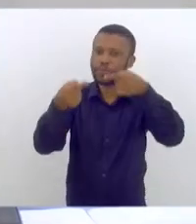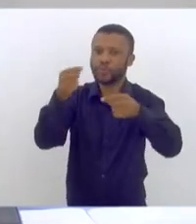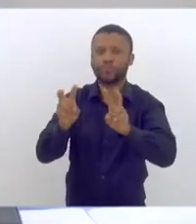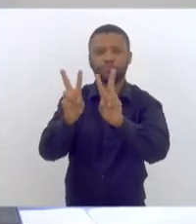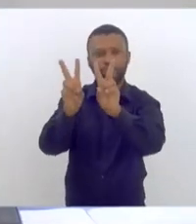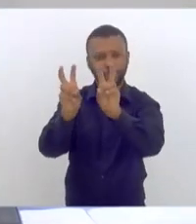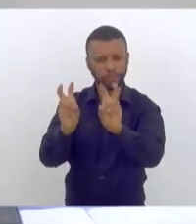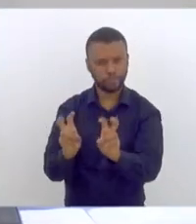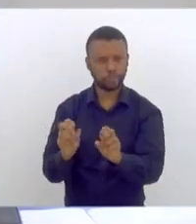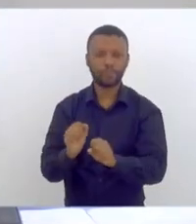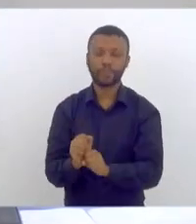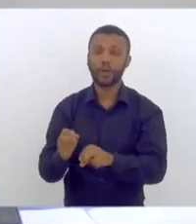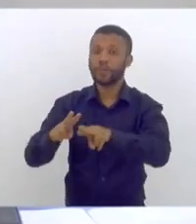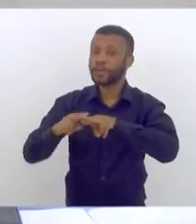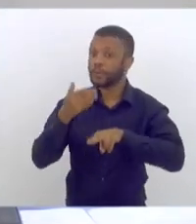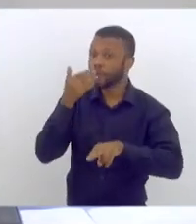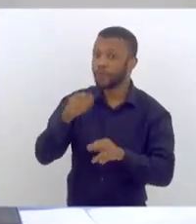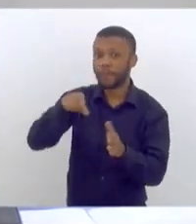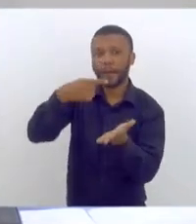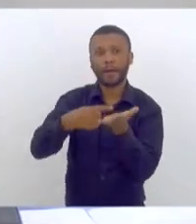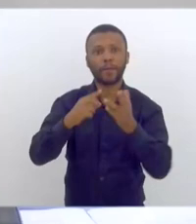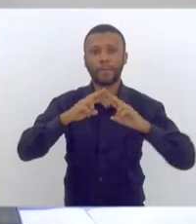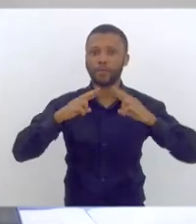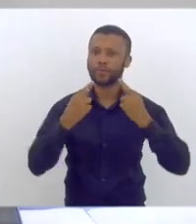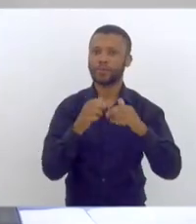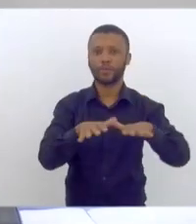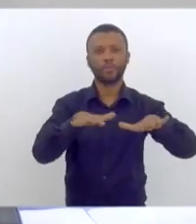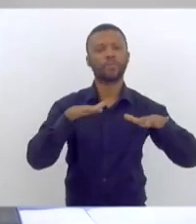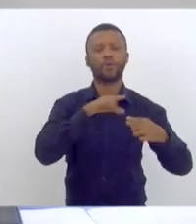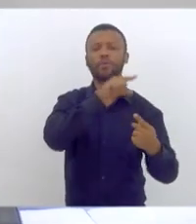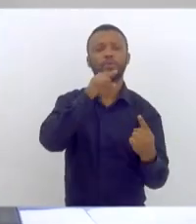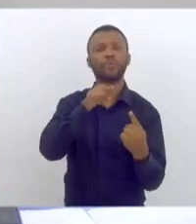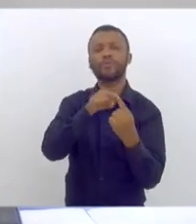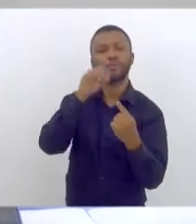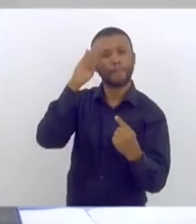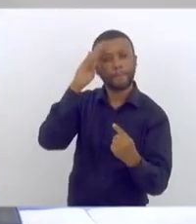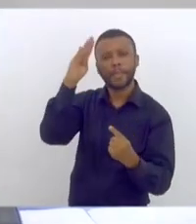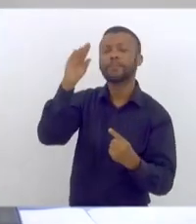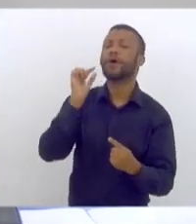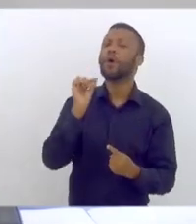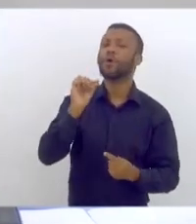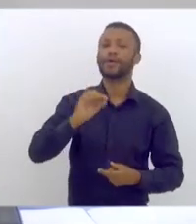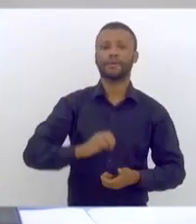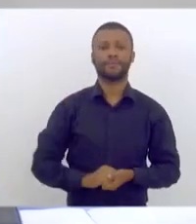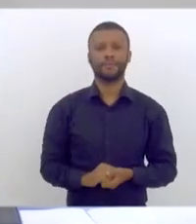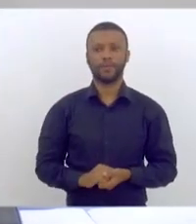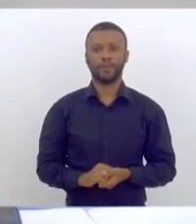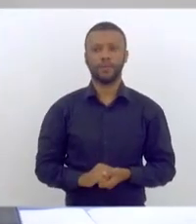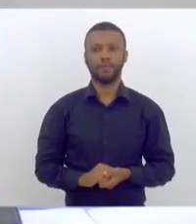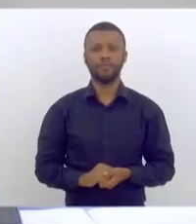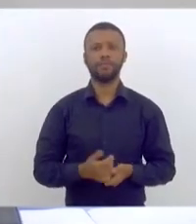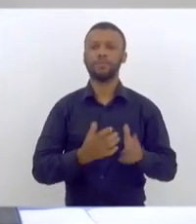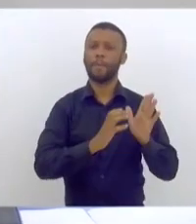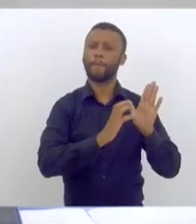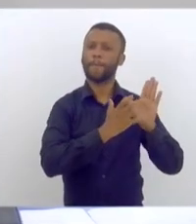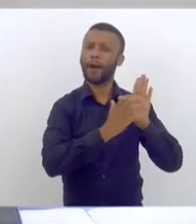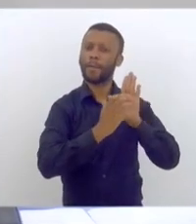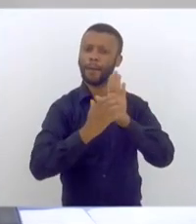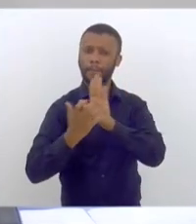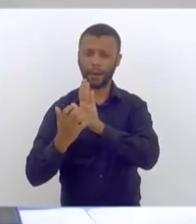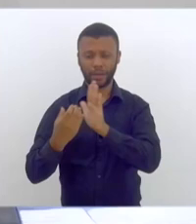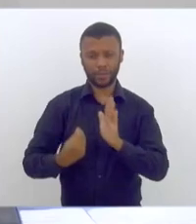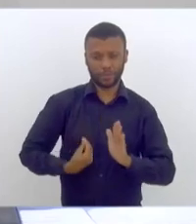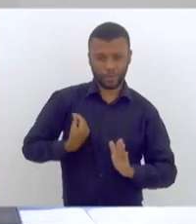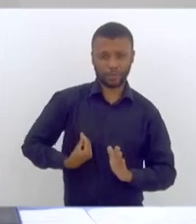fizesse uma audiência pública então o objetivo fundamental com espartícios que as que estão